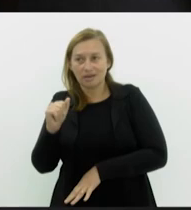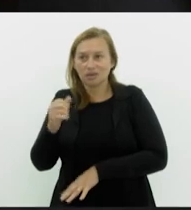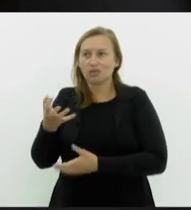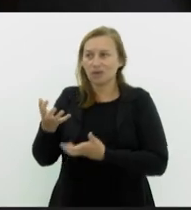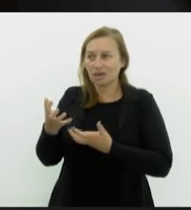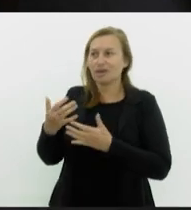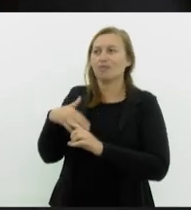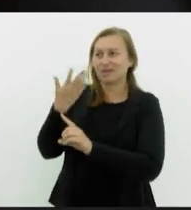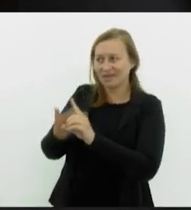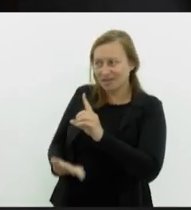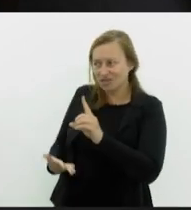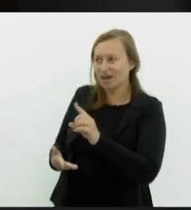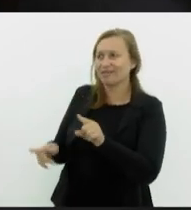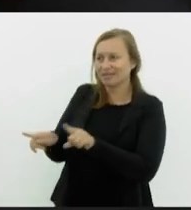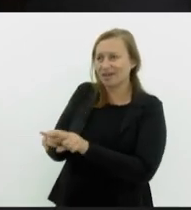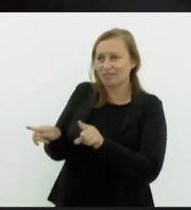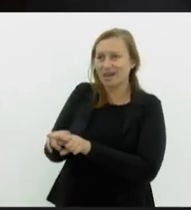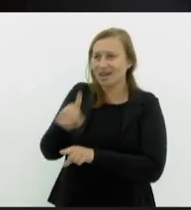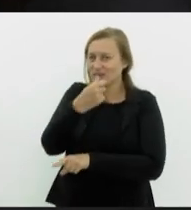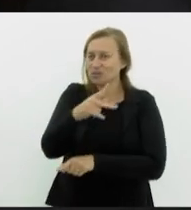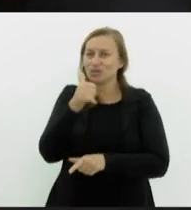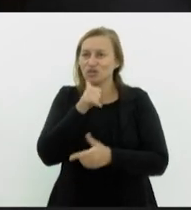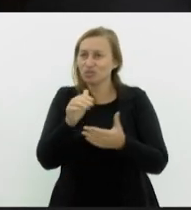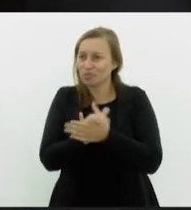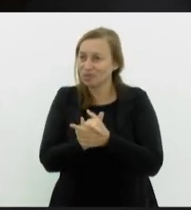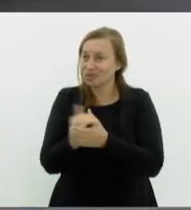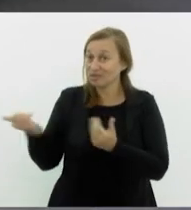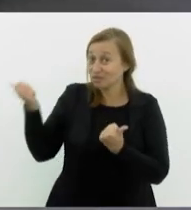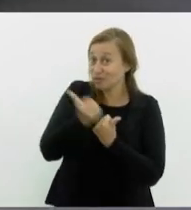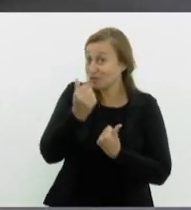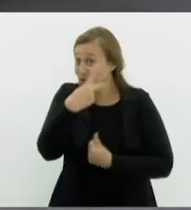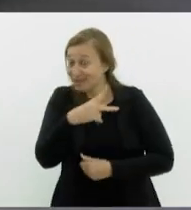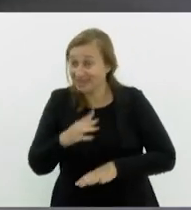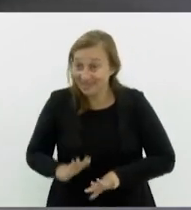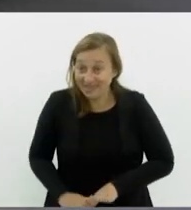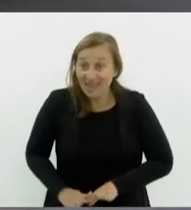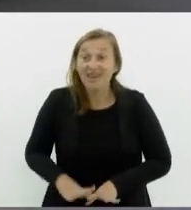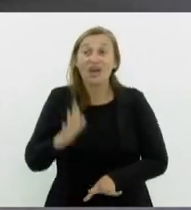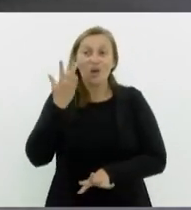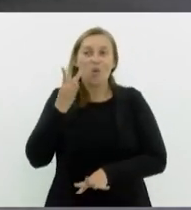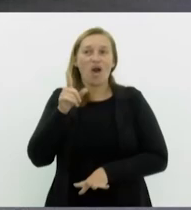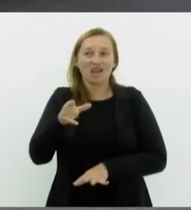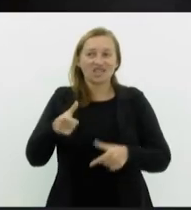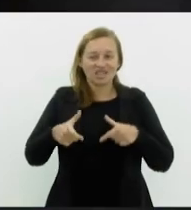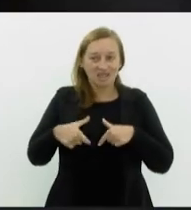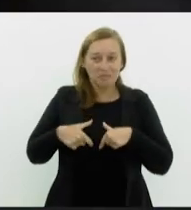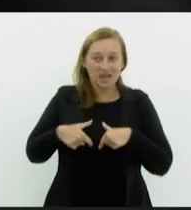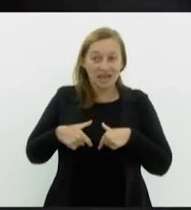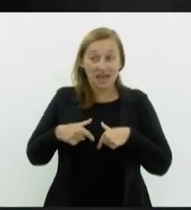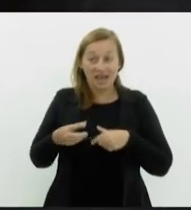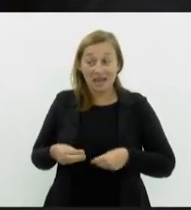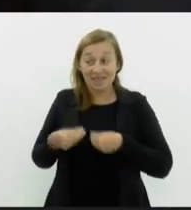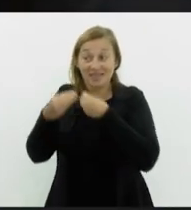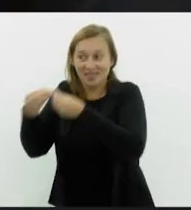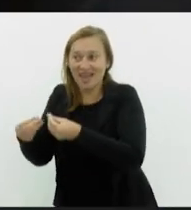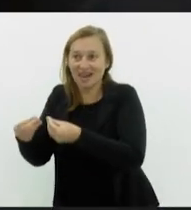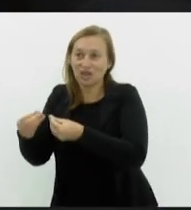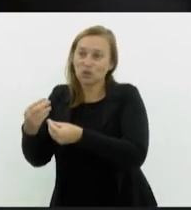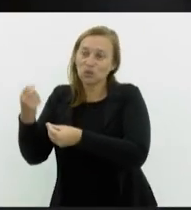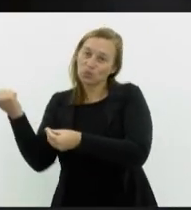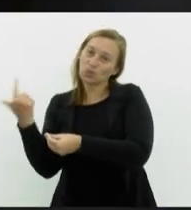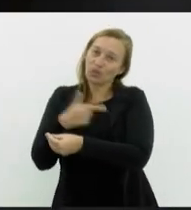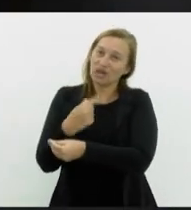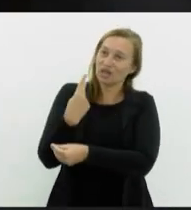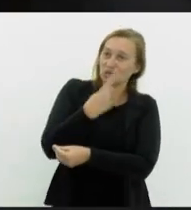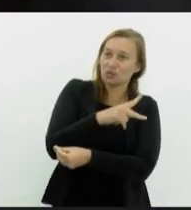de prestar homenagem em seu lugar. Que eu acho que essa medalha é mais dela do que sua, porque